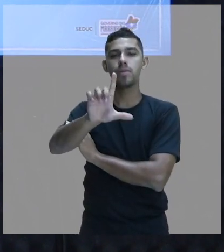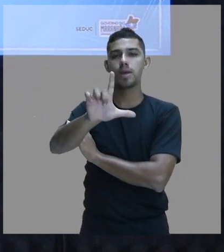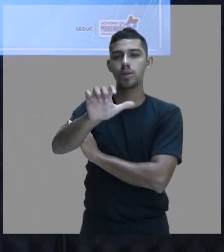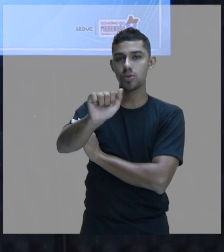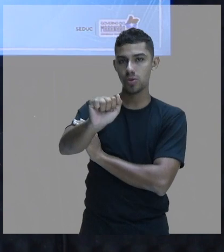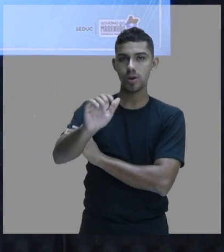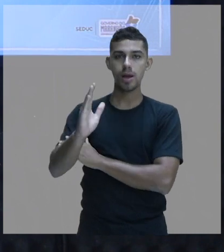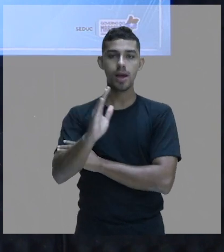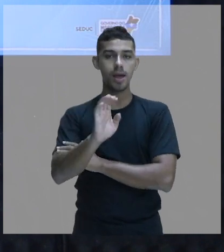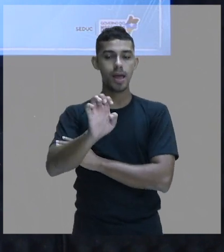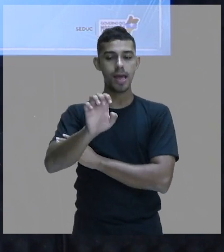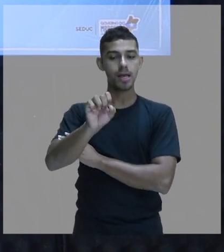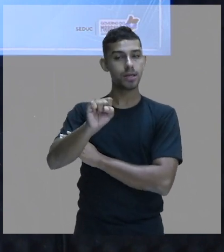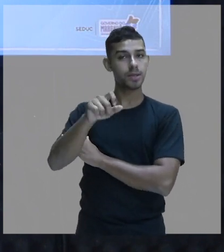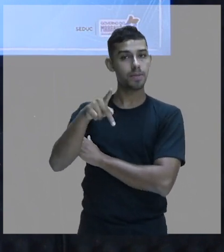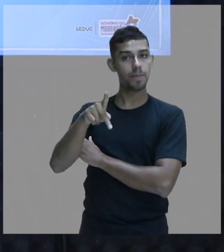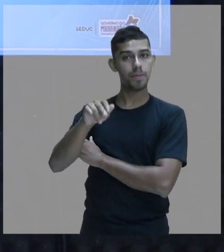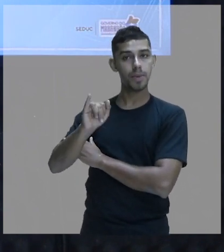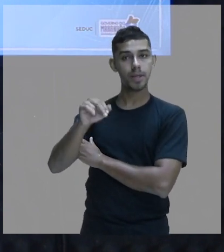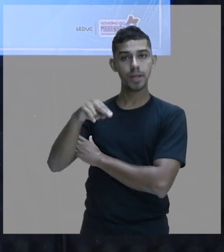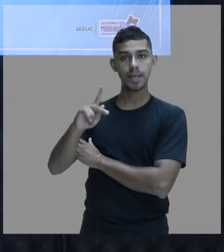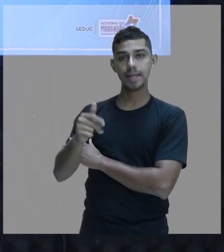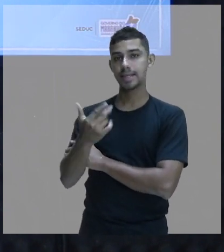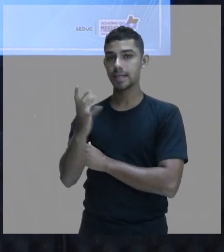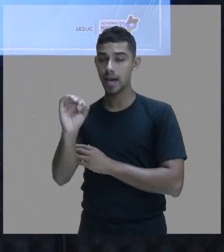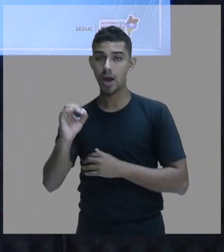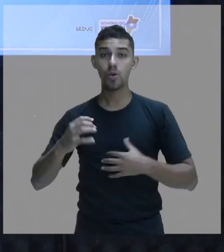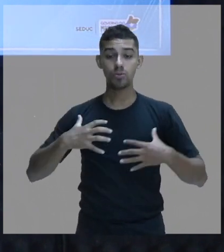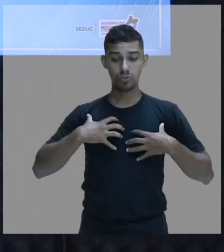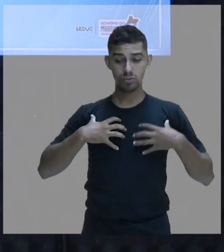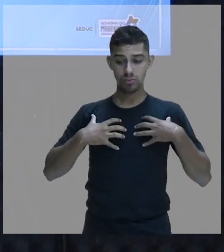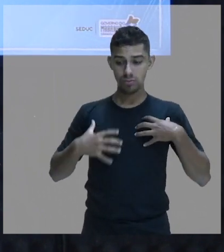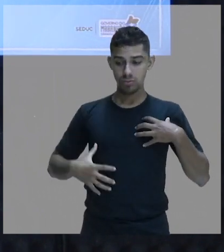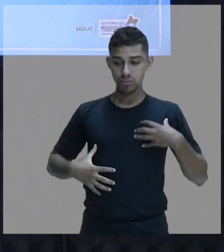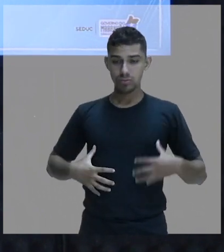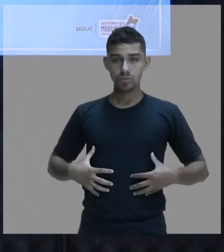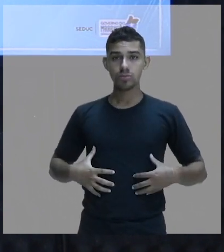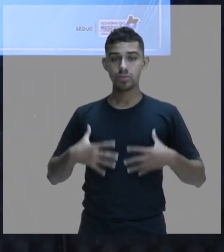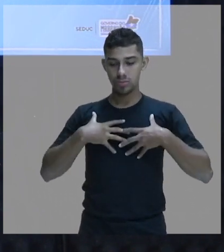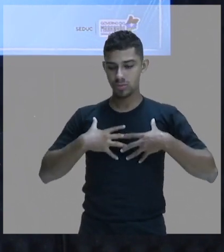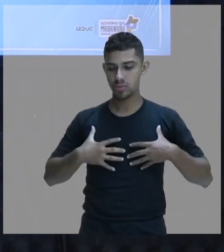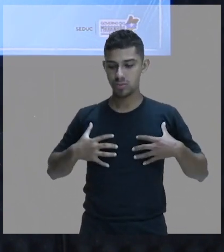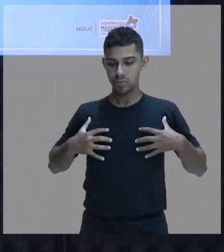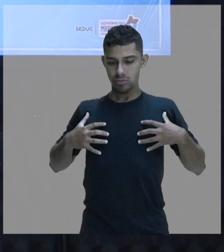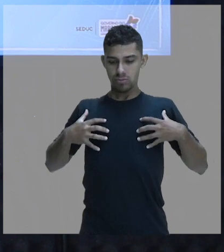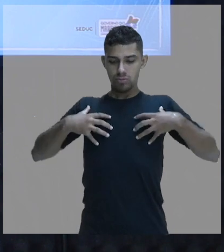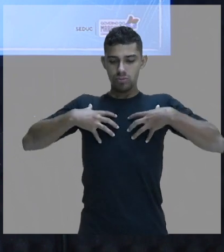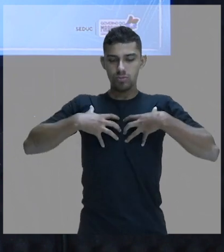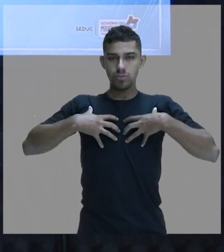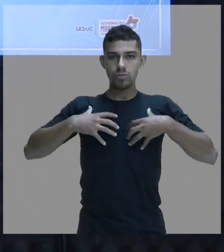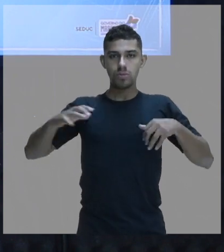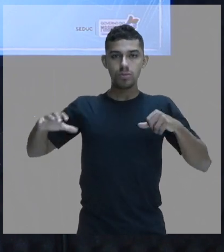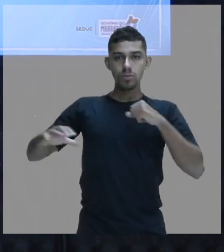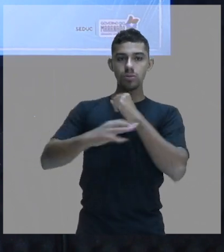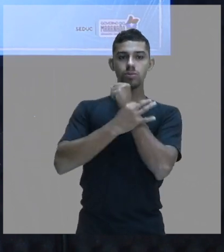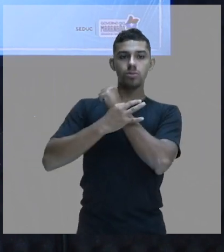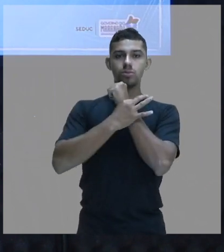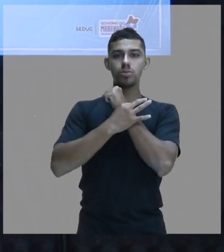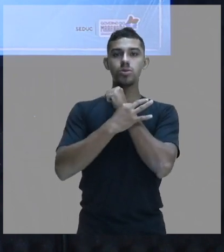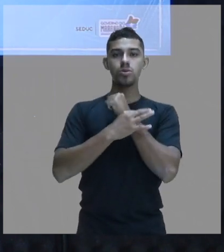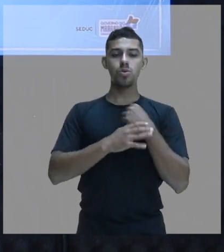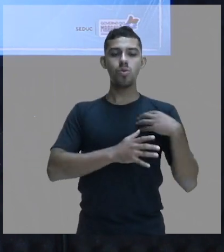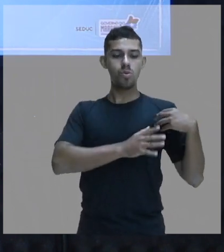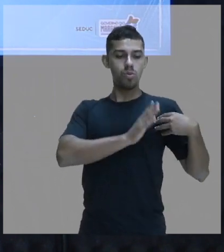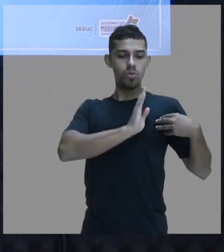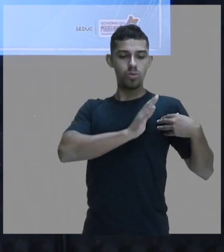coração, pulmão, parte do fígado. Então, é de supra-importância o sistema esquelético em relação à proteção de órgãos vitais,